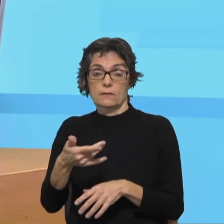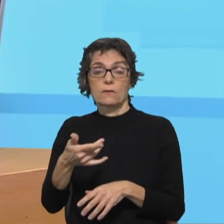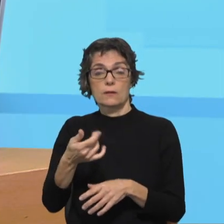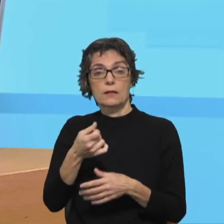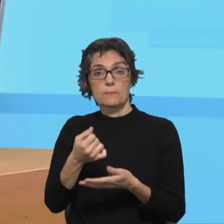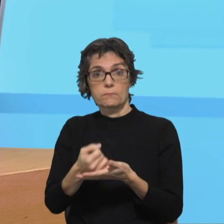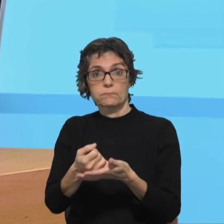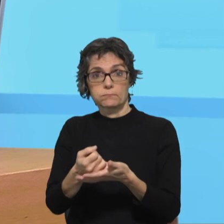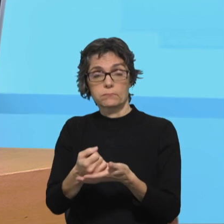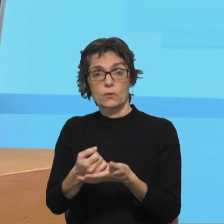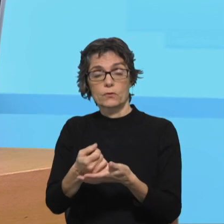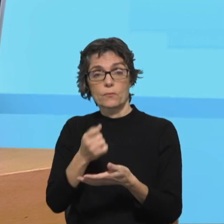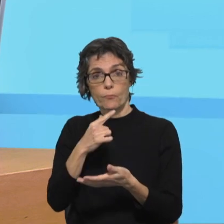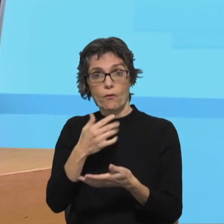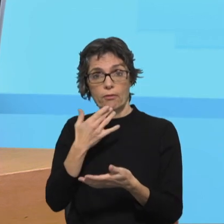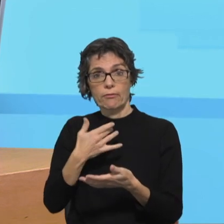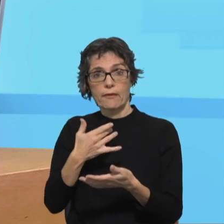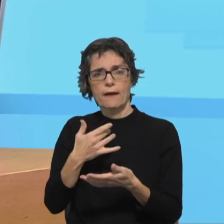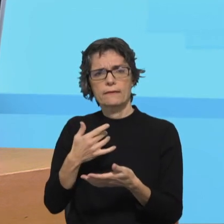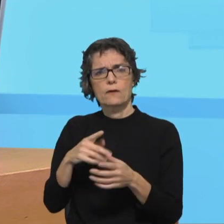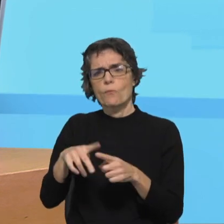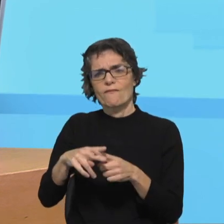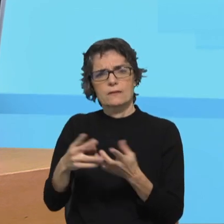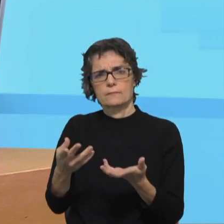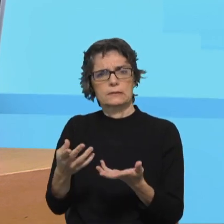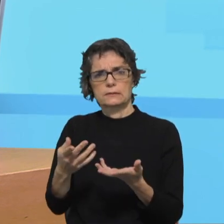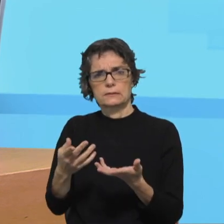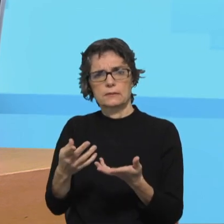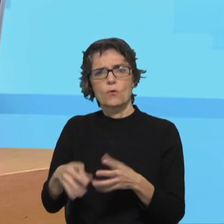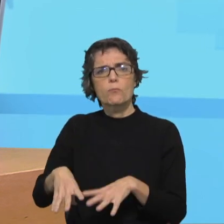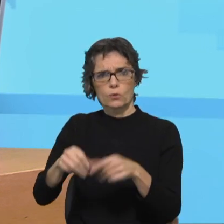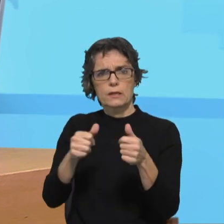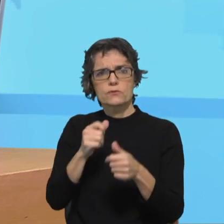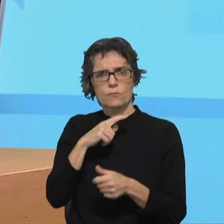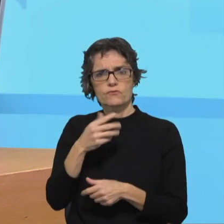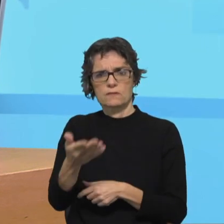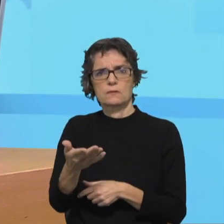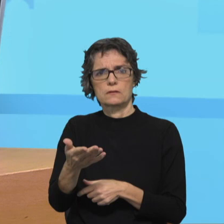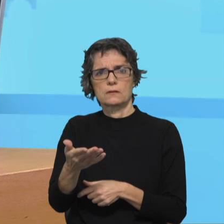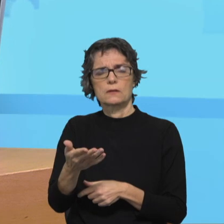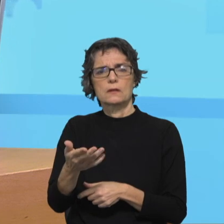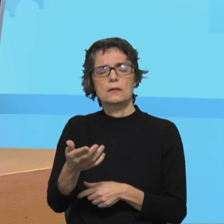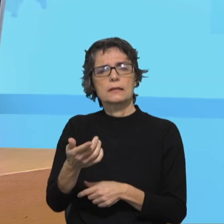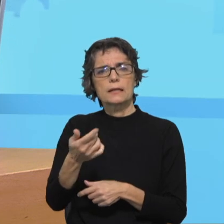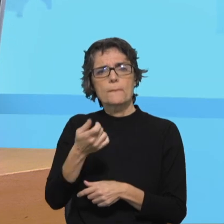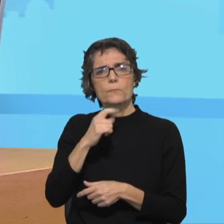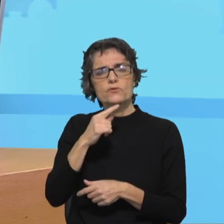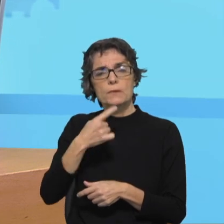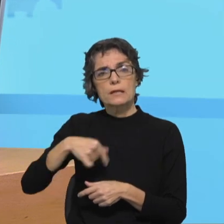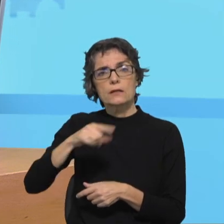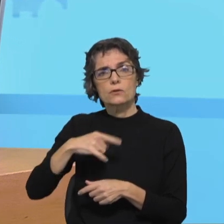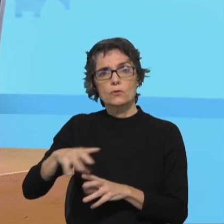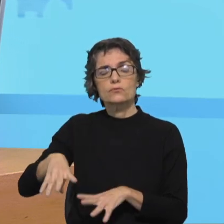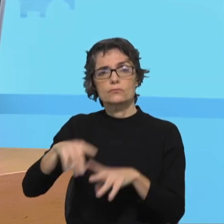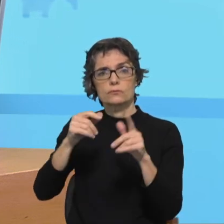verdadeiro progresso. Isto é, um instrumento que nos permite ter um verdadeiro desenvolvimento humano